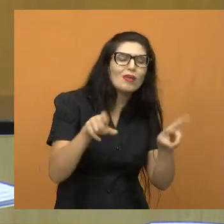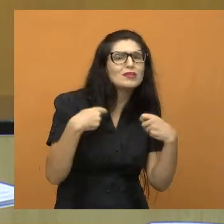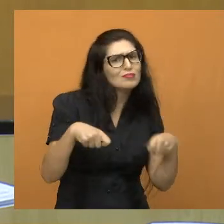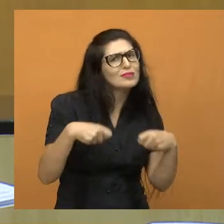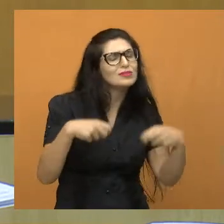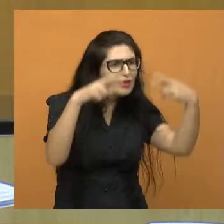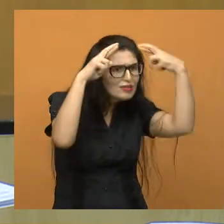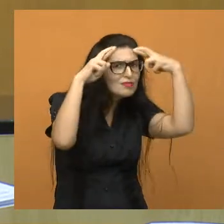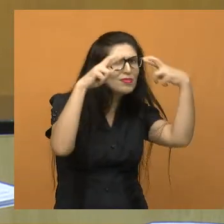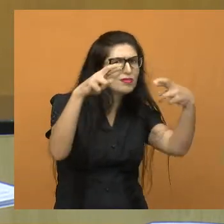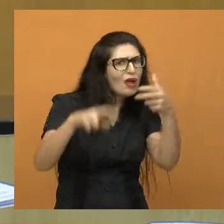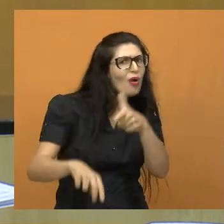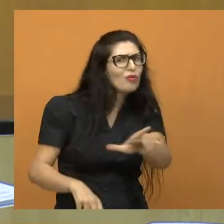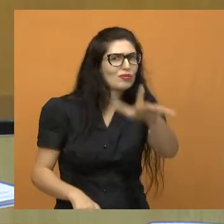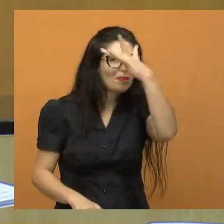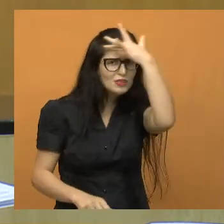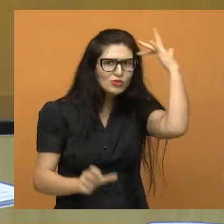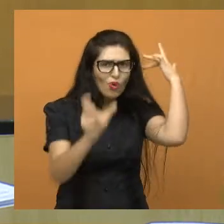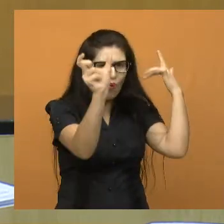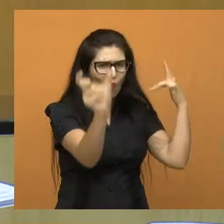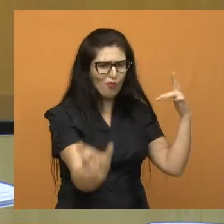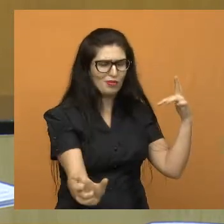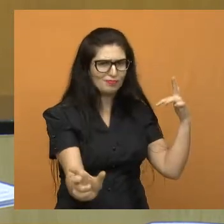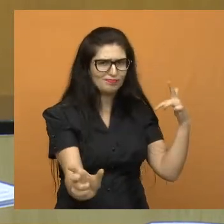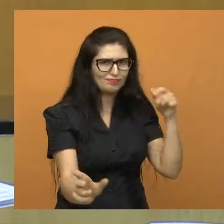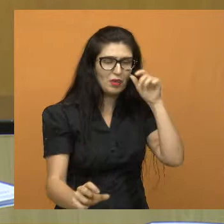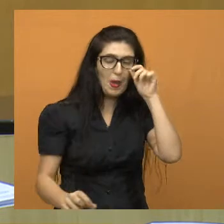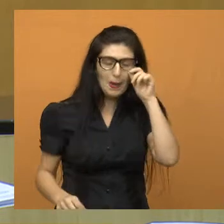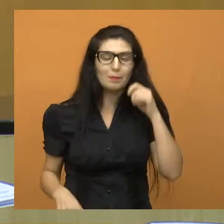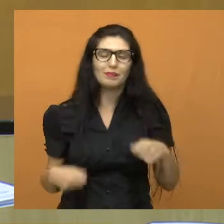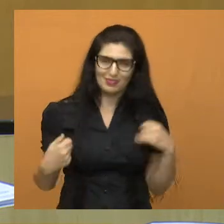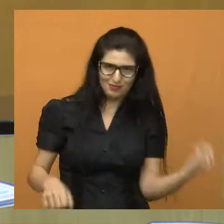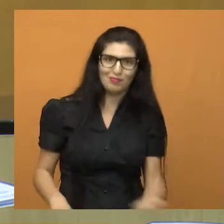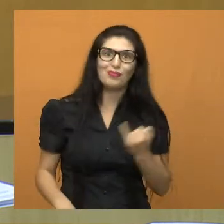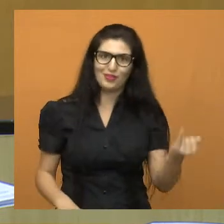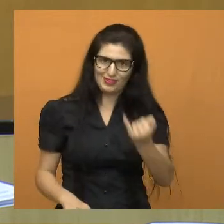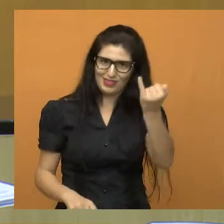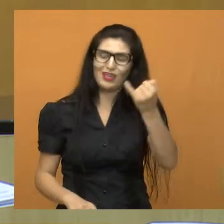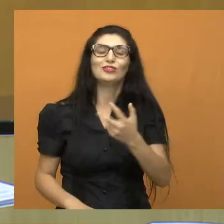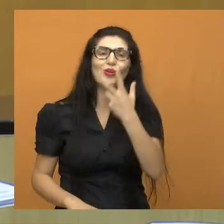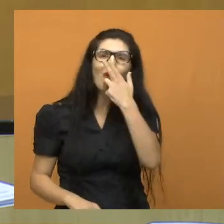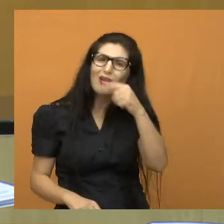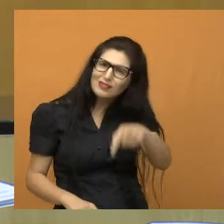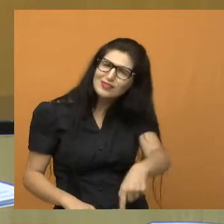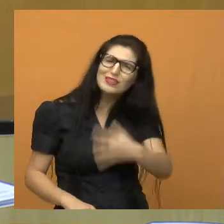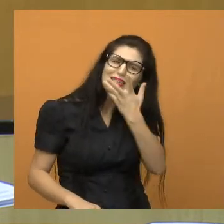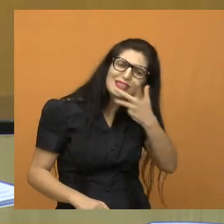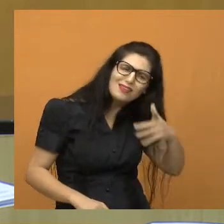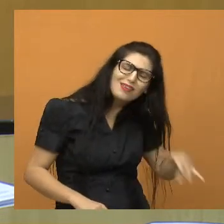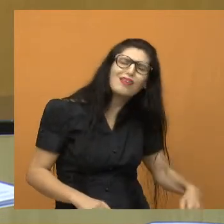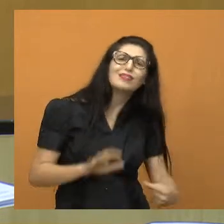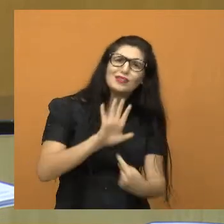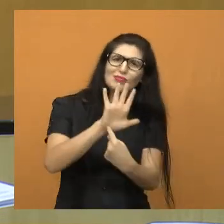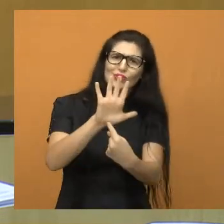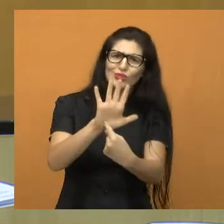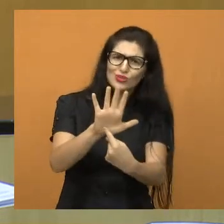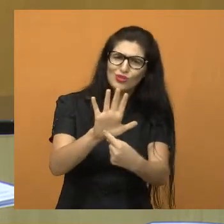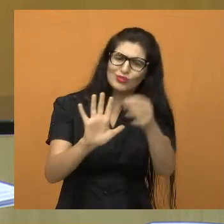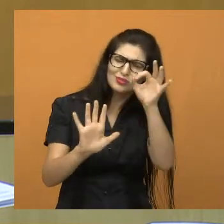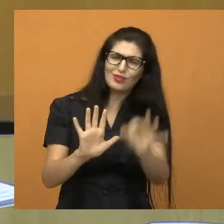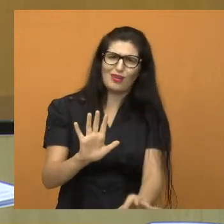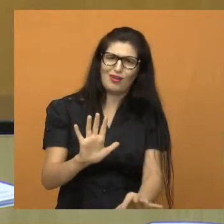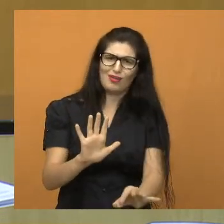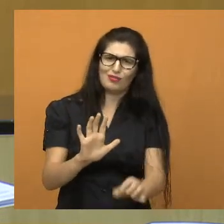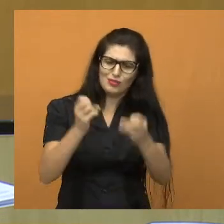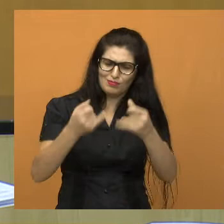sempre respeitando o outro. Se a gente der esse passo, e eu acho que as crianças aqui mostraram um caminho, nós teremos com